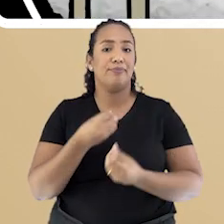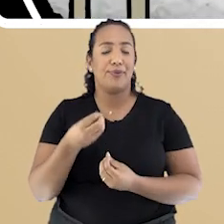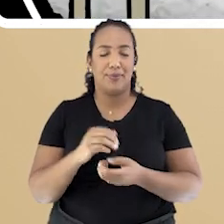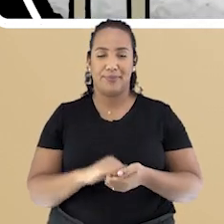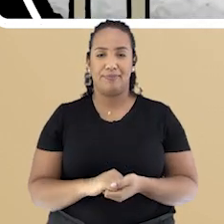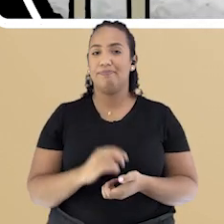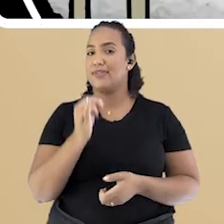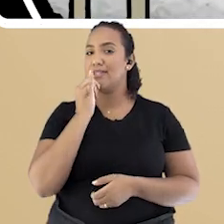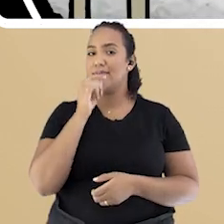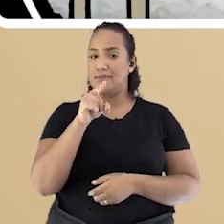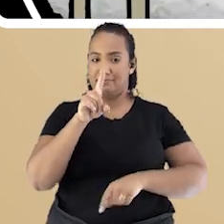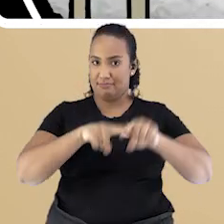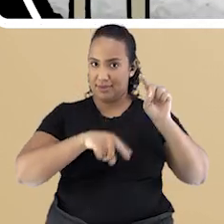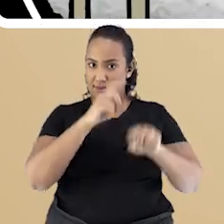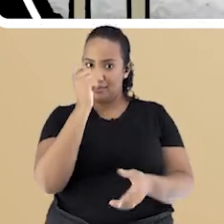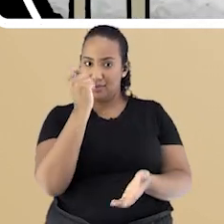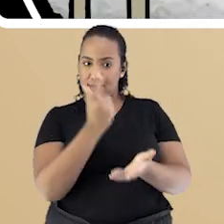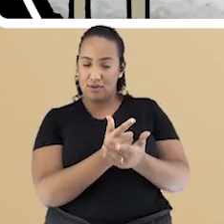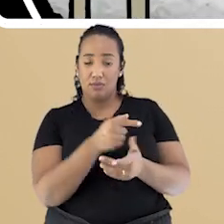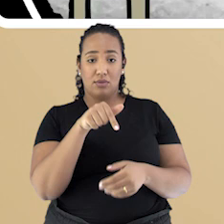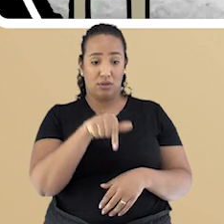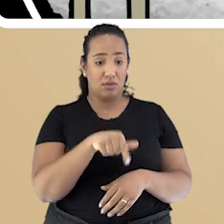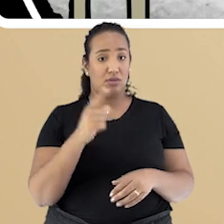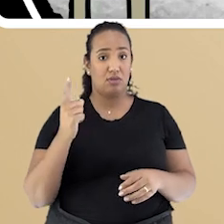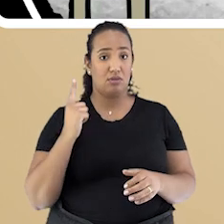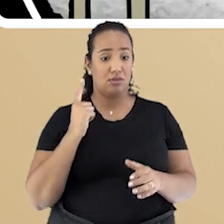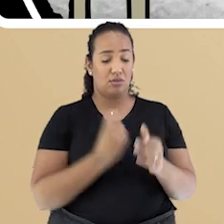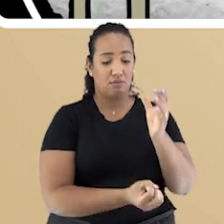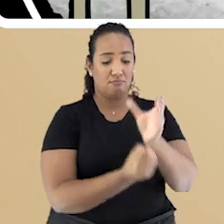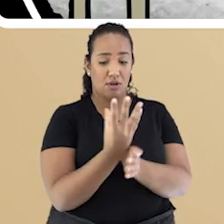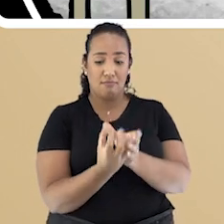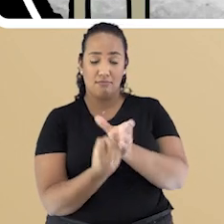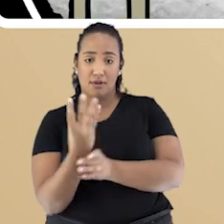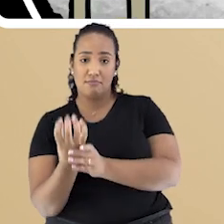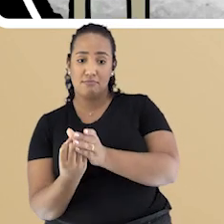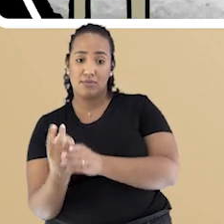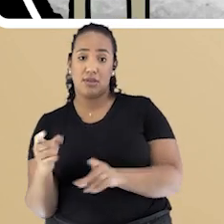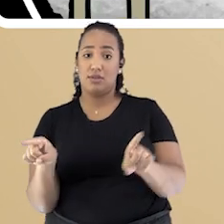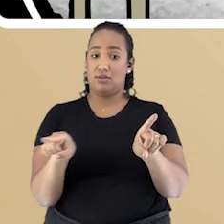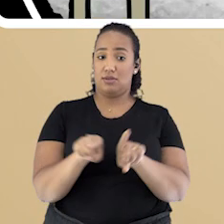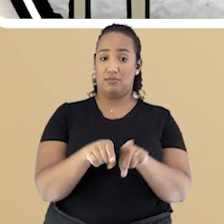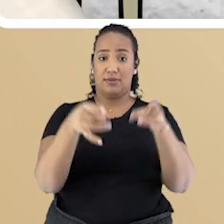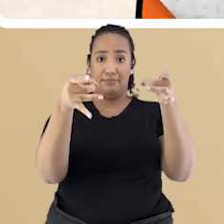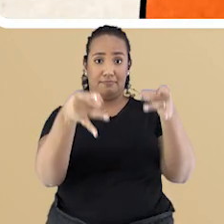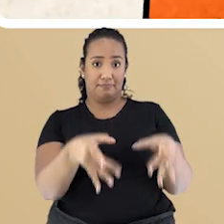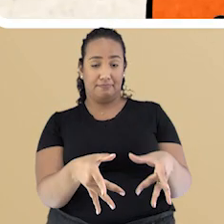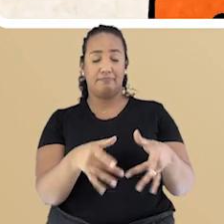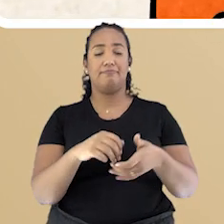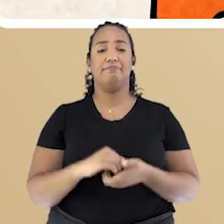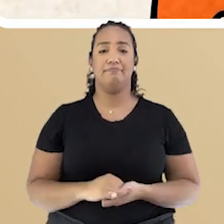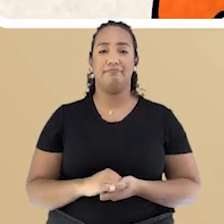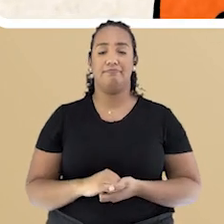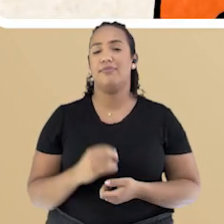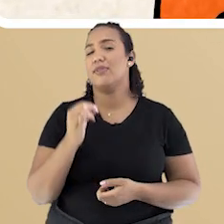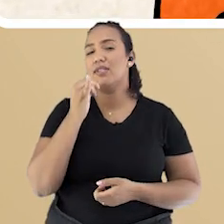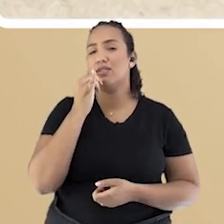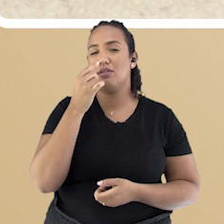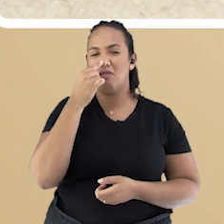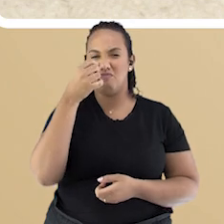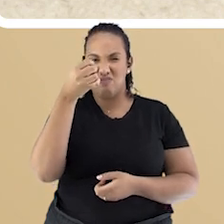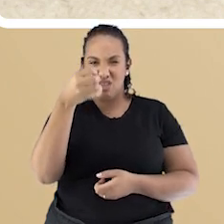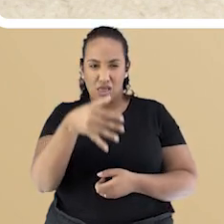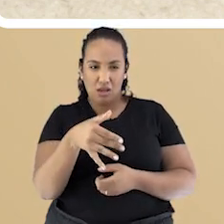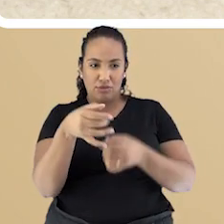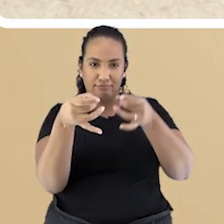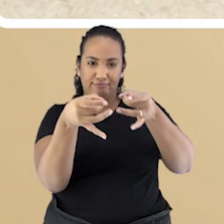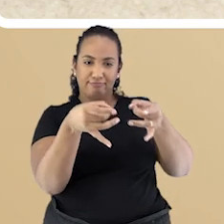Ao comprar um produto, você alimenta todo o processo de produção dele e também o processo de descarte dele. Quando colocamos o lixo